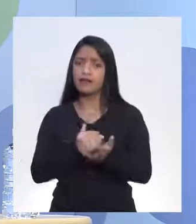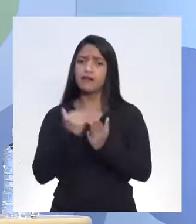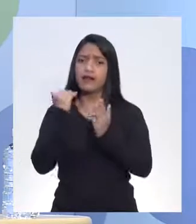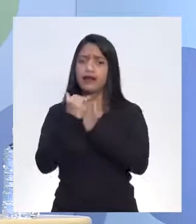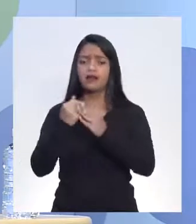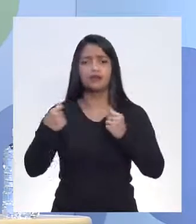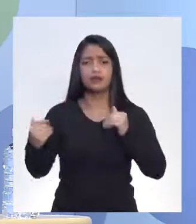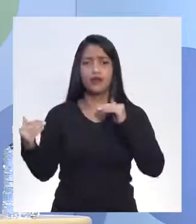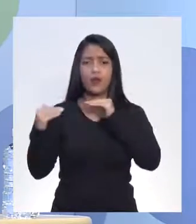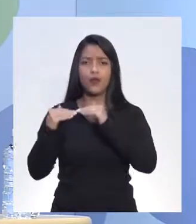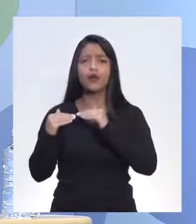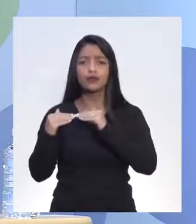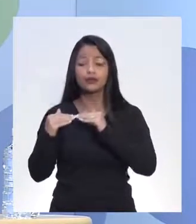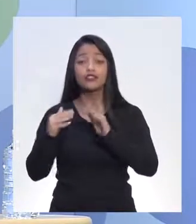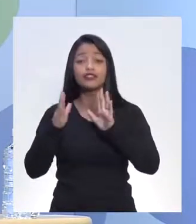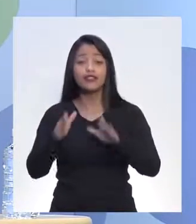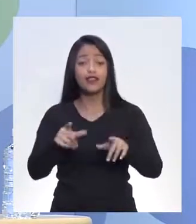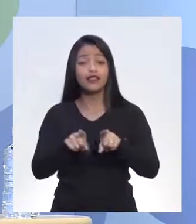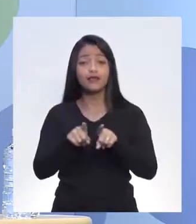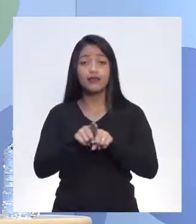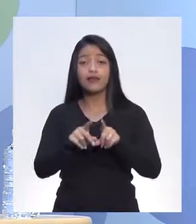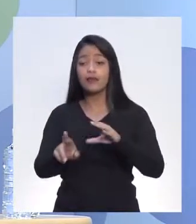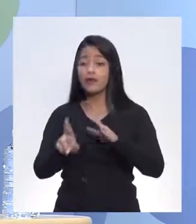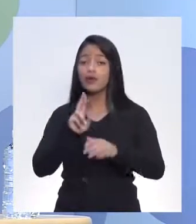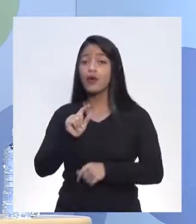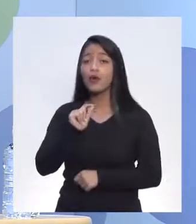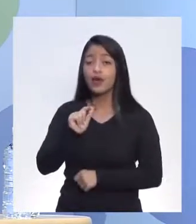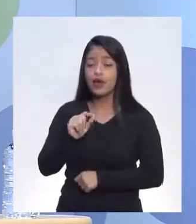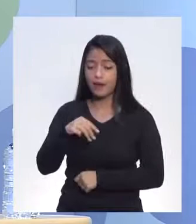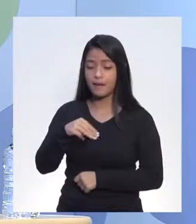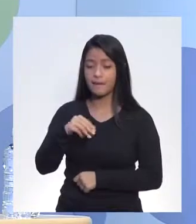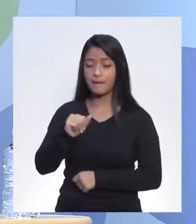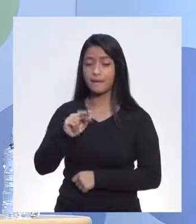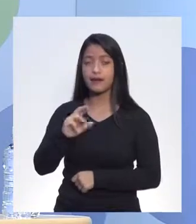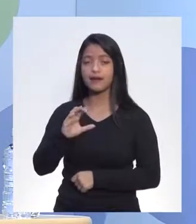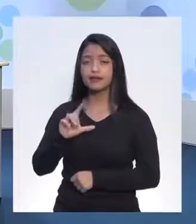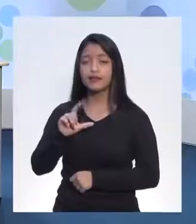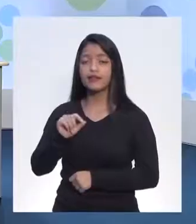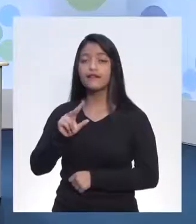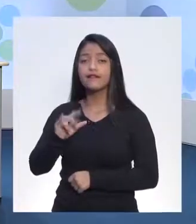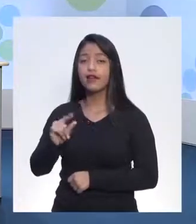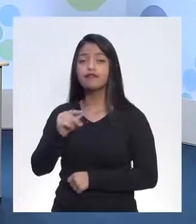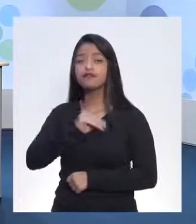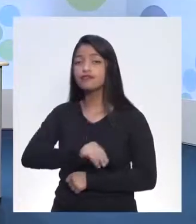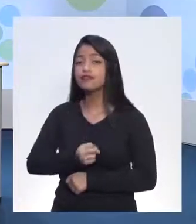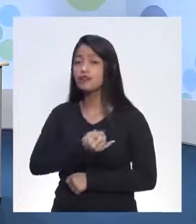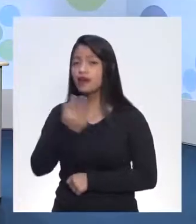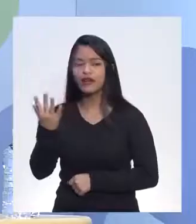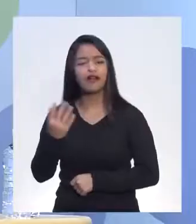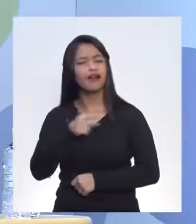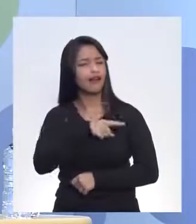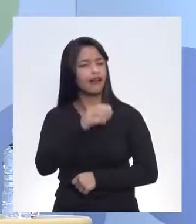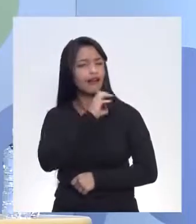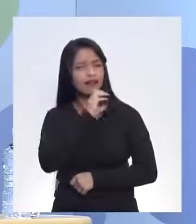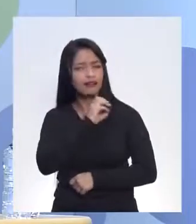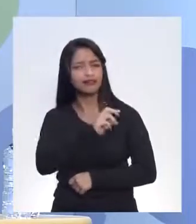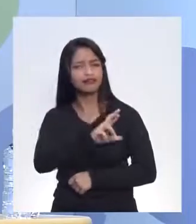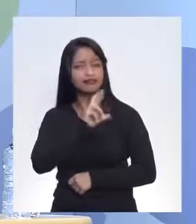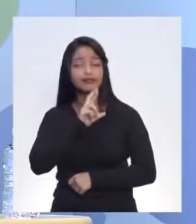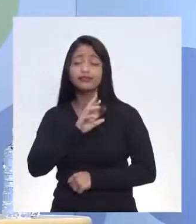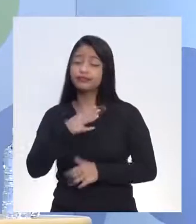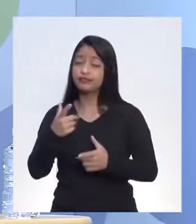quanto o Marcelo vão ganhar, Osmar. Mas vamos aqui, enquanto o Cláudio ganhou. O que eu pude encontrar, a maioria respondendo